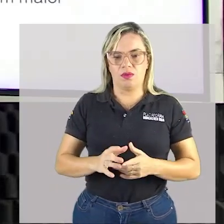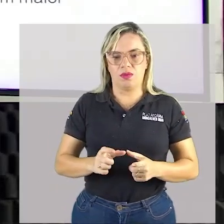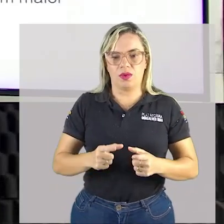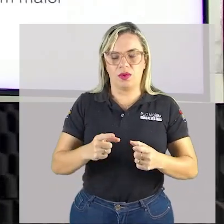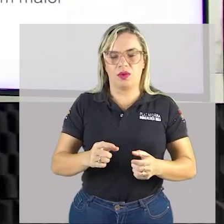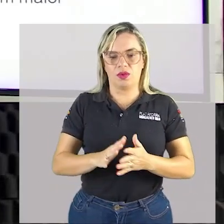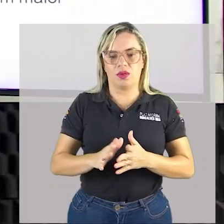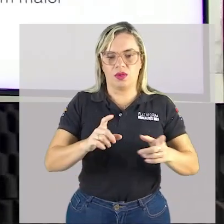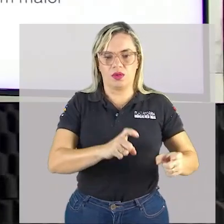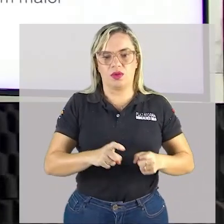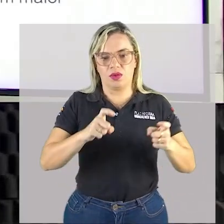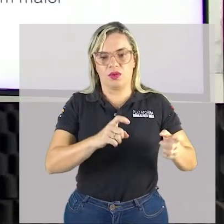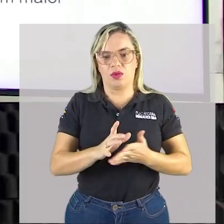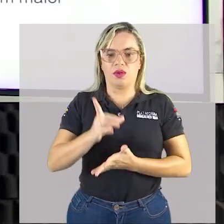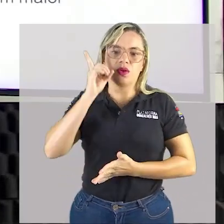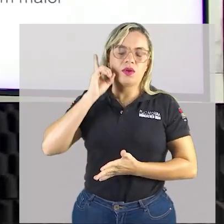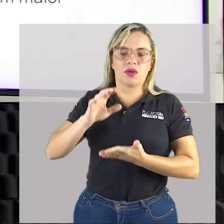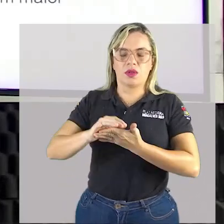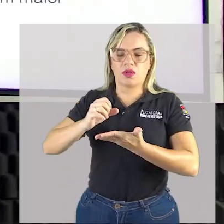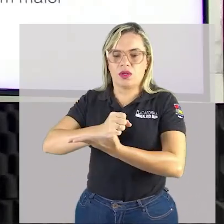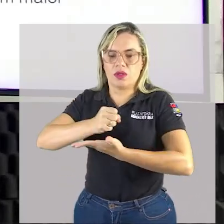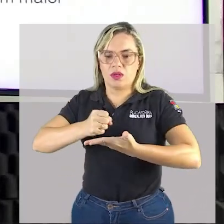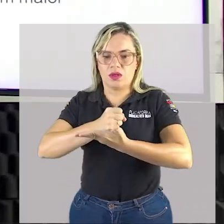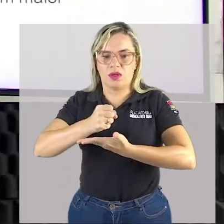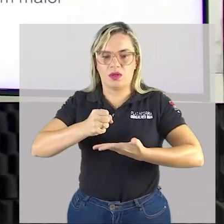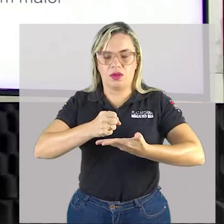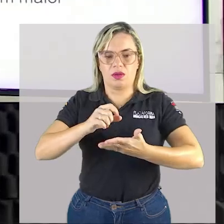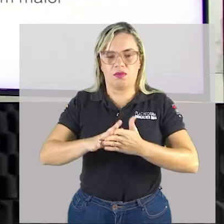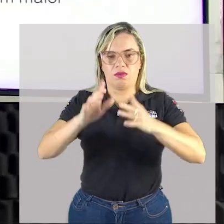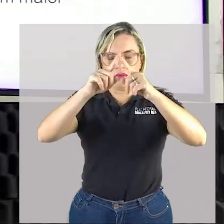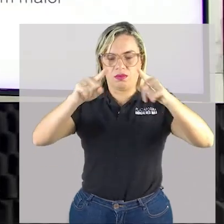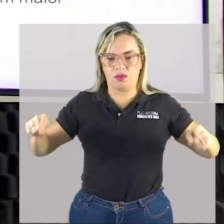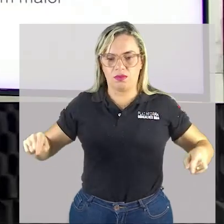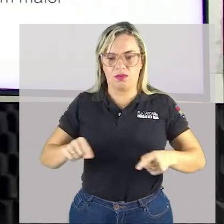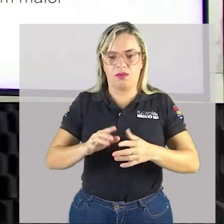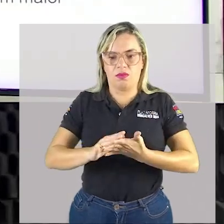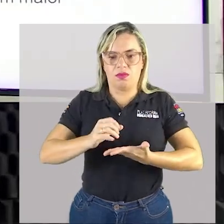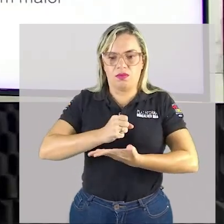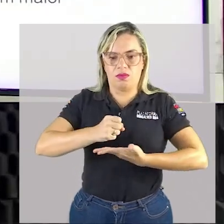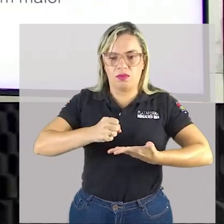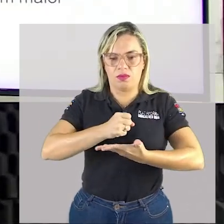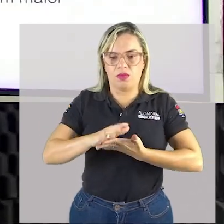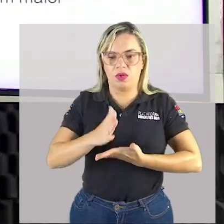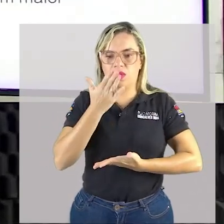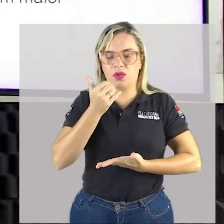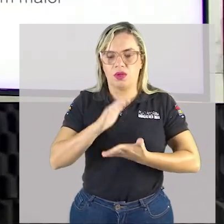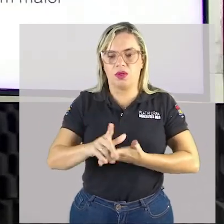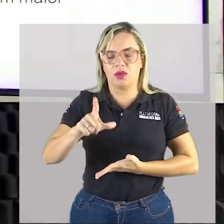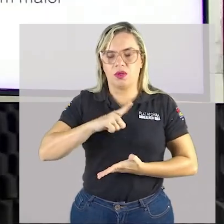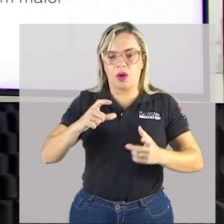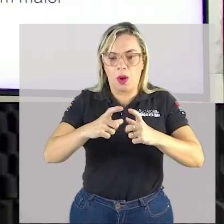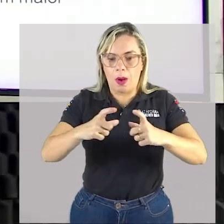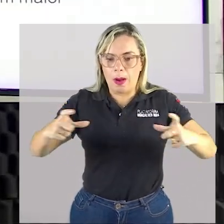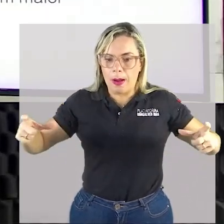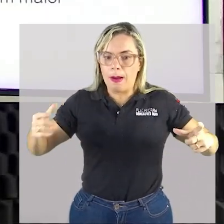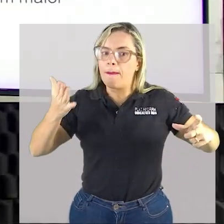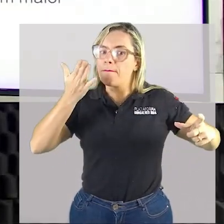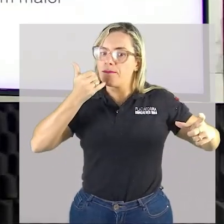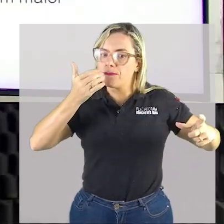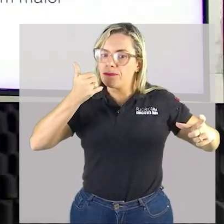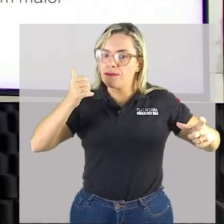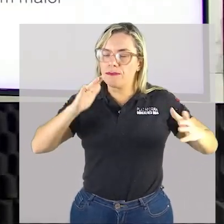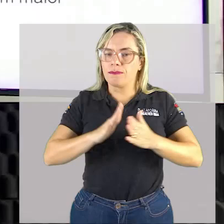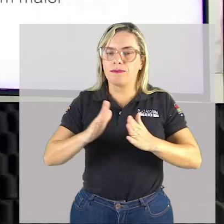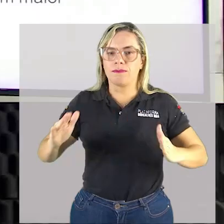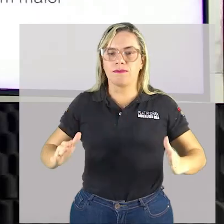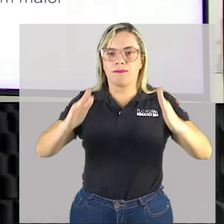Estados Unidos. Na base da pirâmide estão os alimentos que devem ser consumidos em maior quantidade e